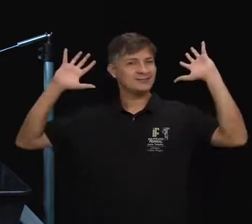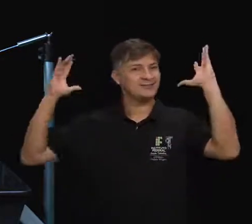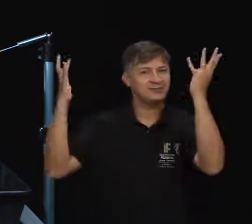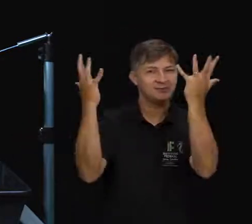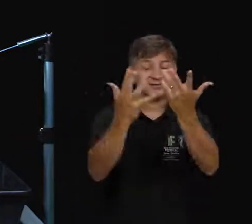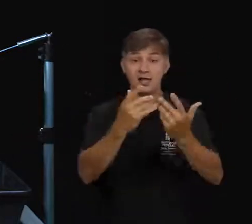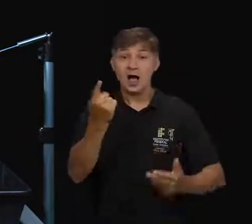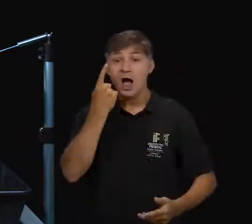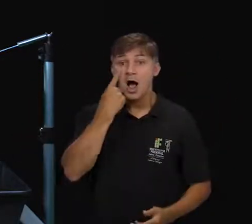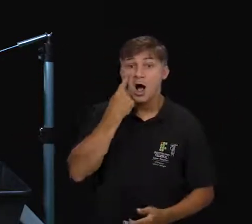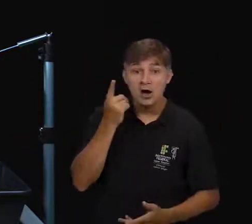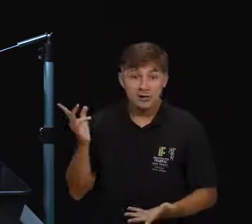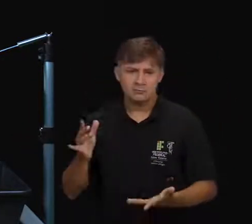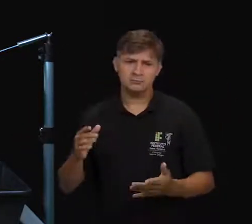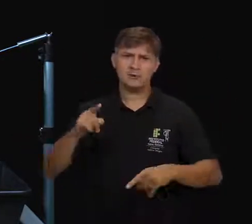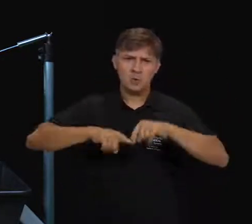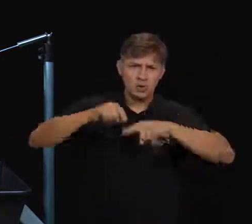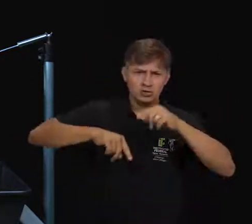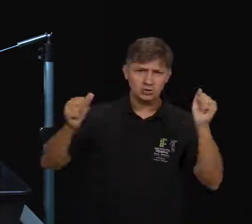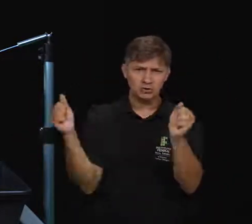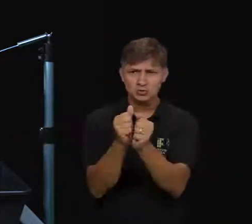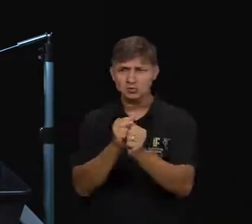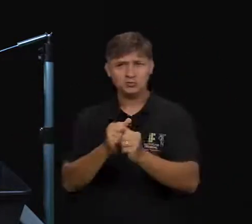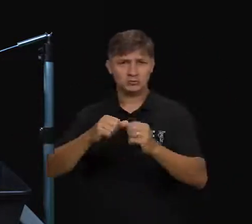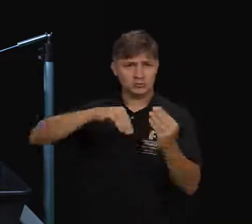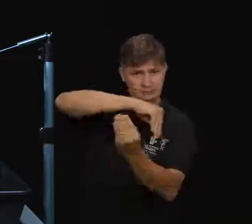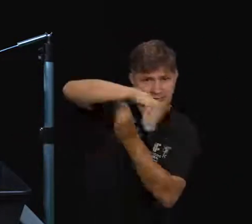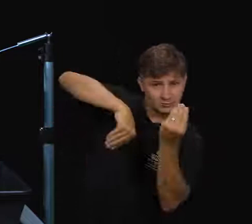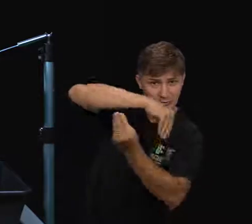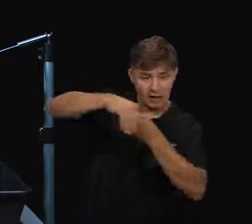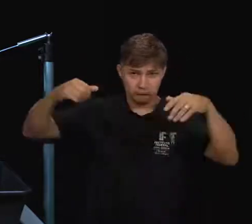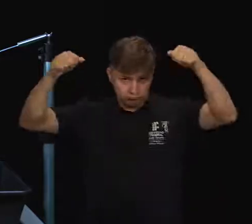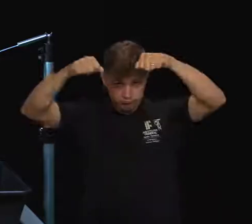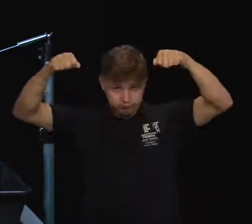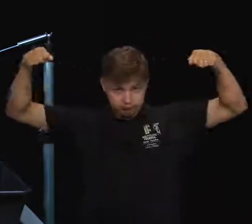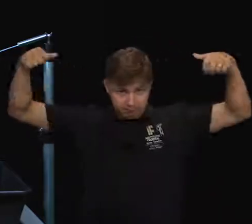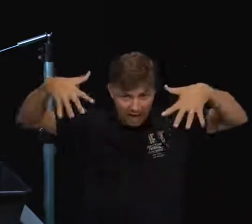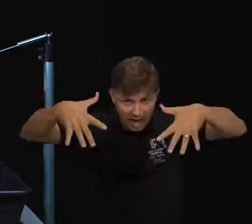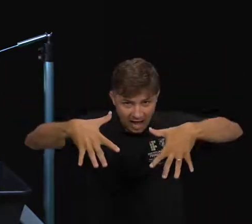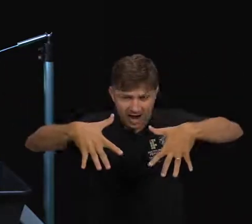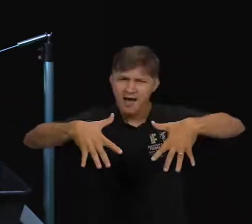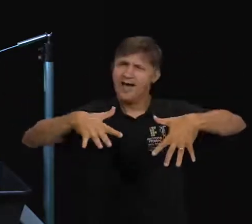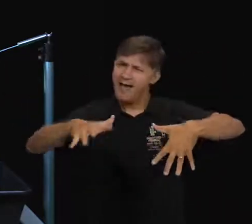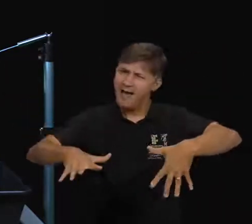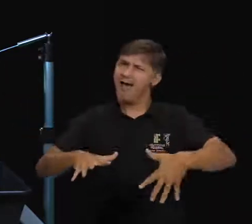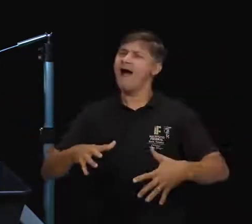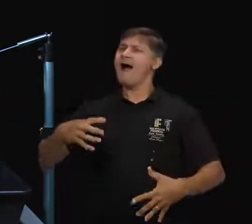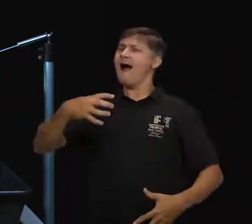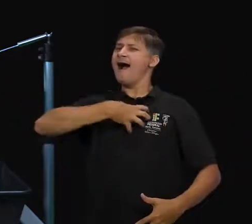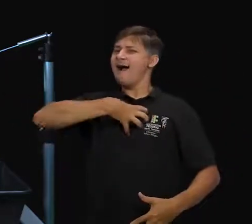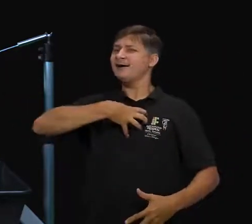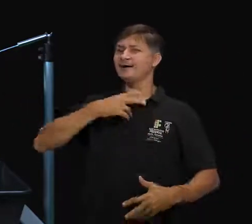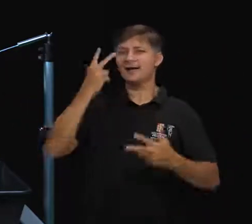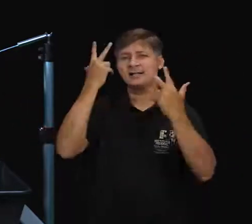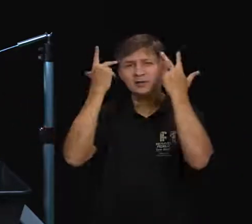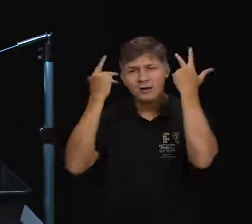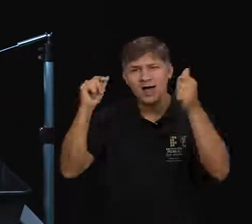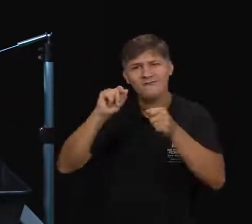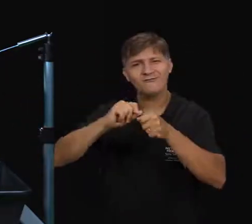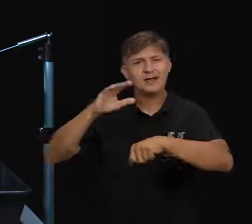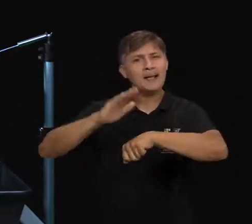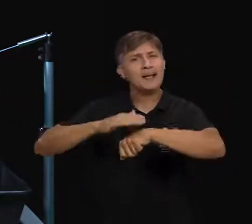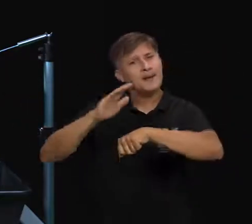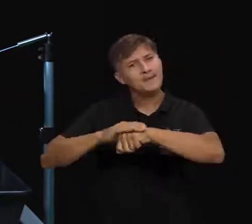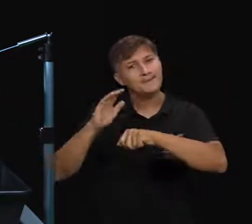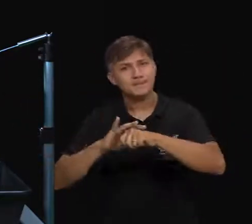coisa leve da natureza. E eu jogando ele, o produto, junto com outros elementos da natureza, traz esse ar de que é algo natural,